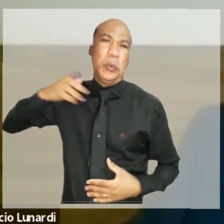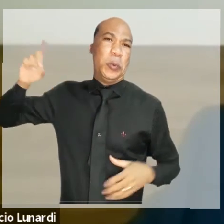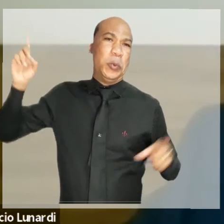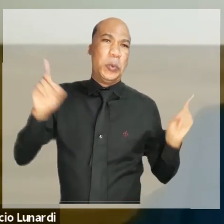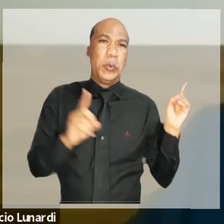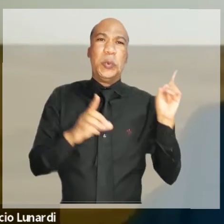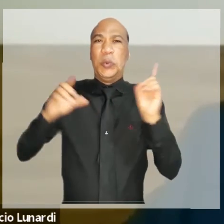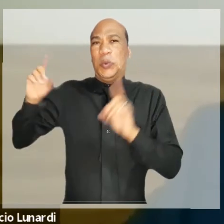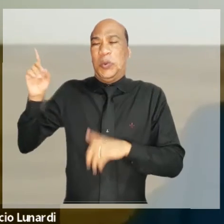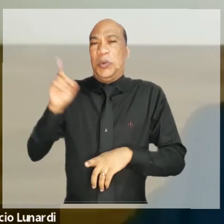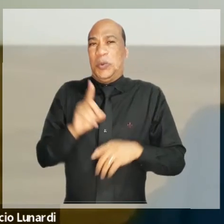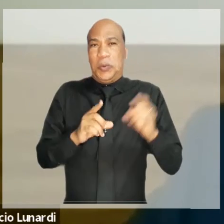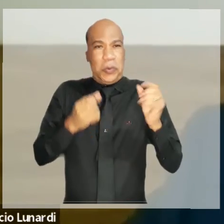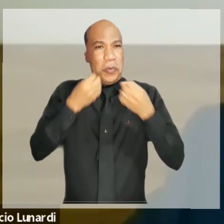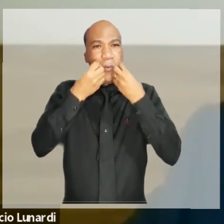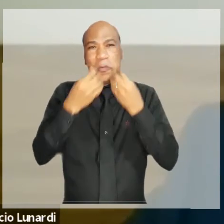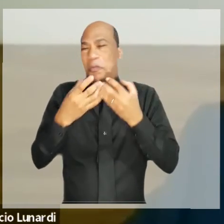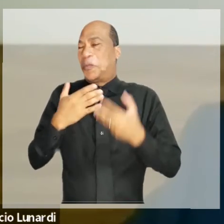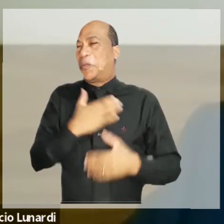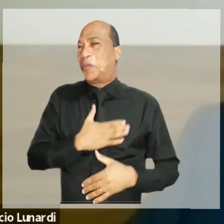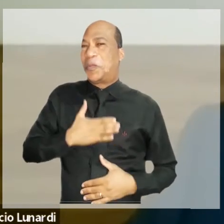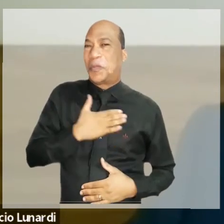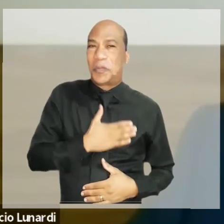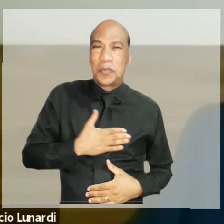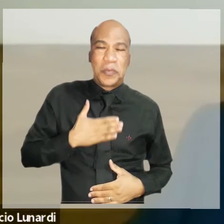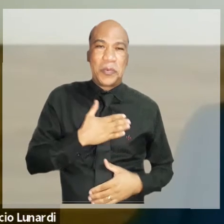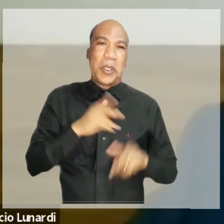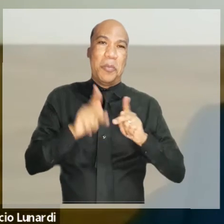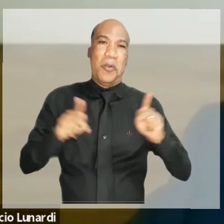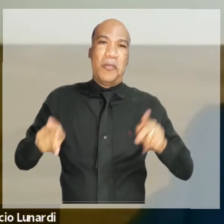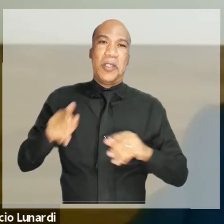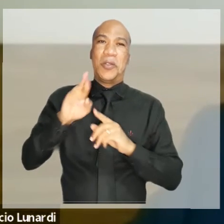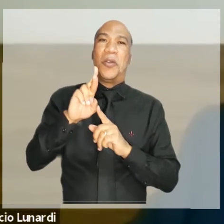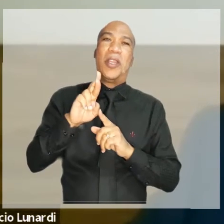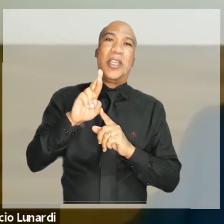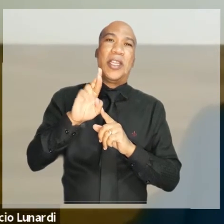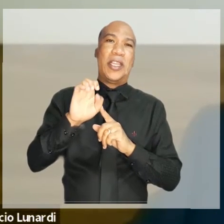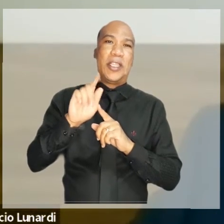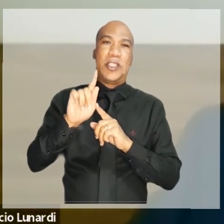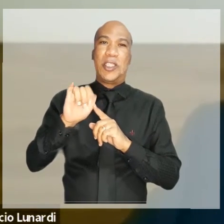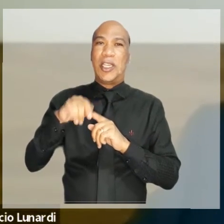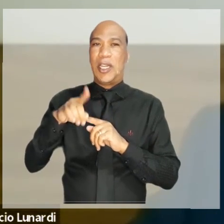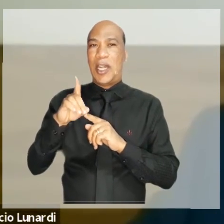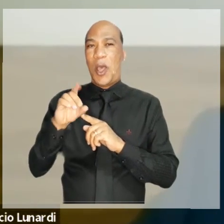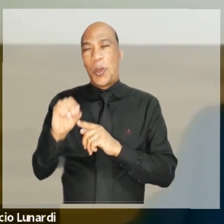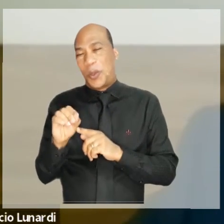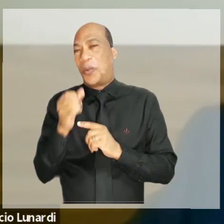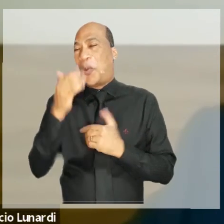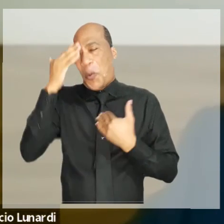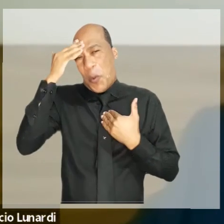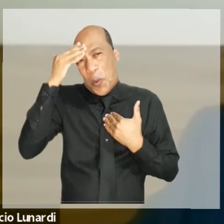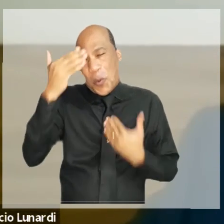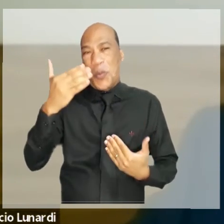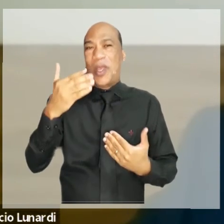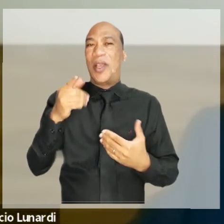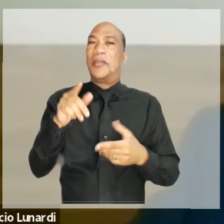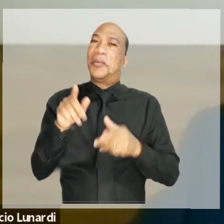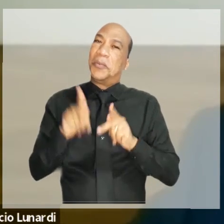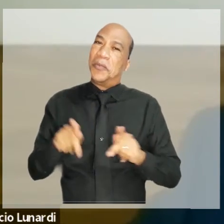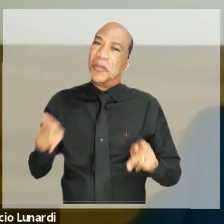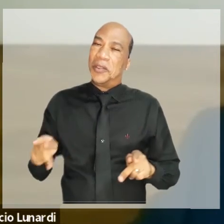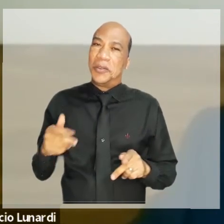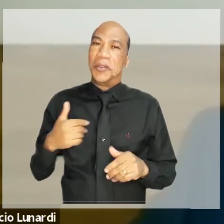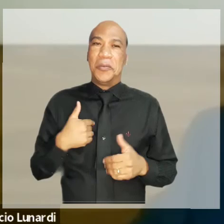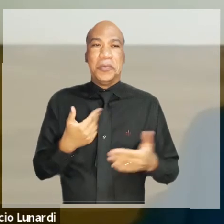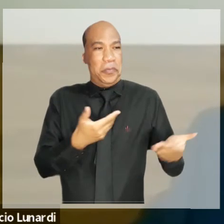muito bem-vindo à nossa escola, né? É sempre muito bem-vindo, volte outras vezes, né? Porque todos aqui adoraram a sua exposição, né? Esse